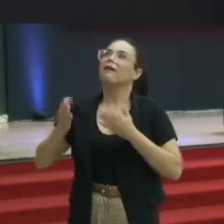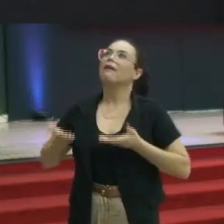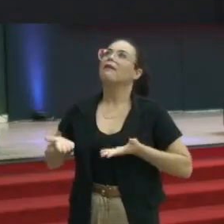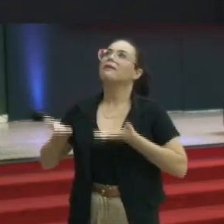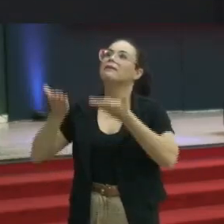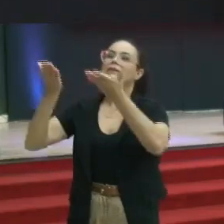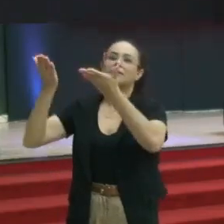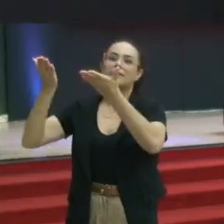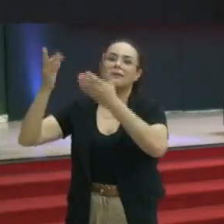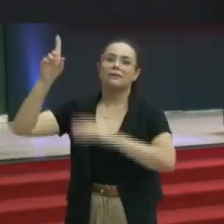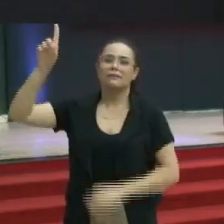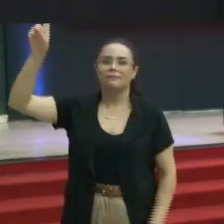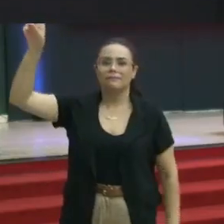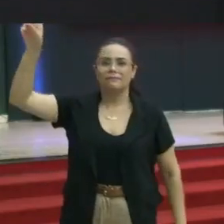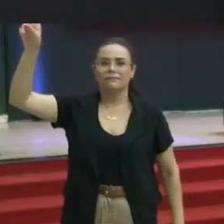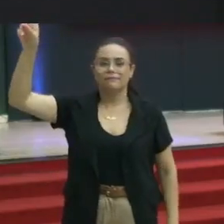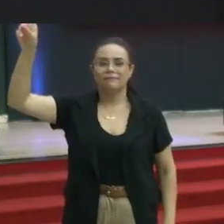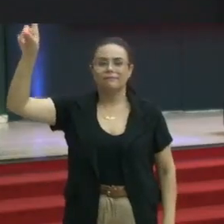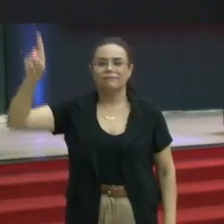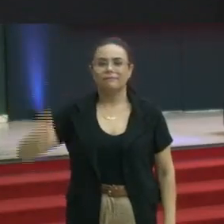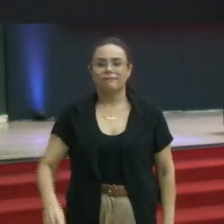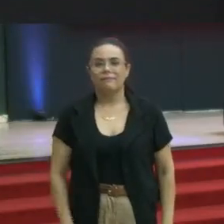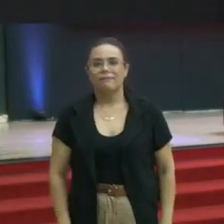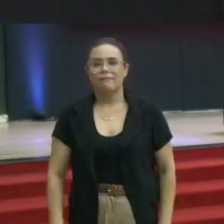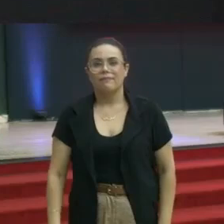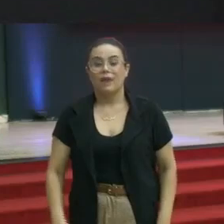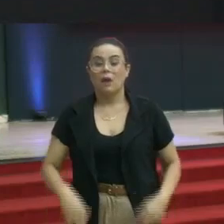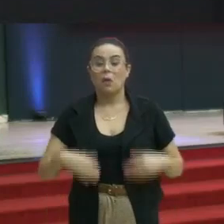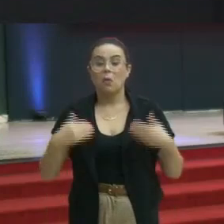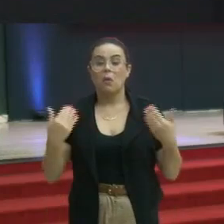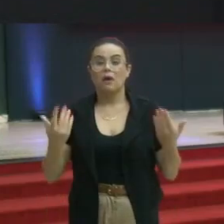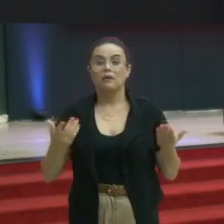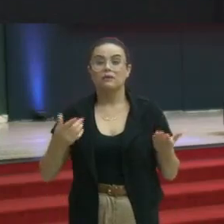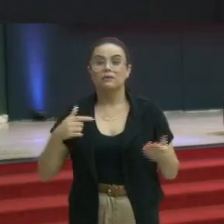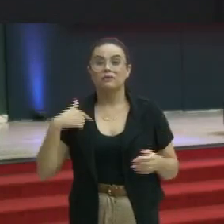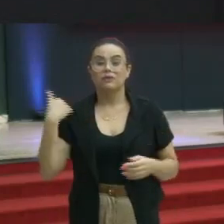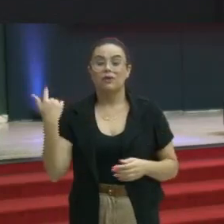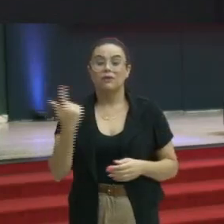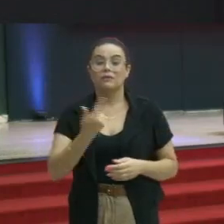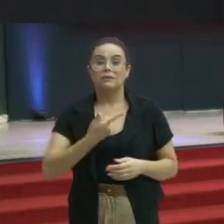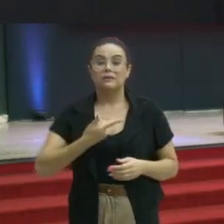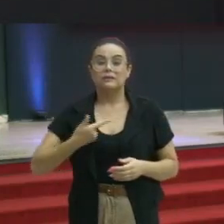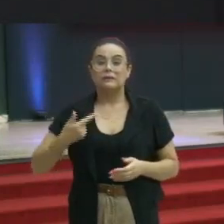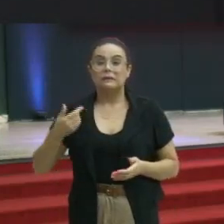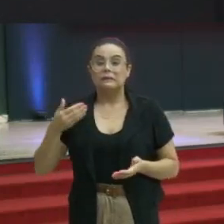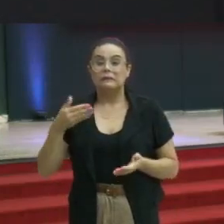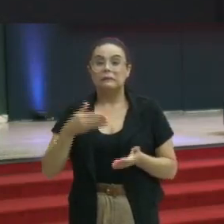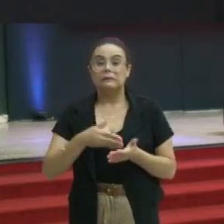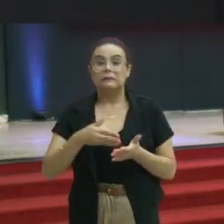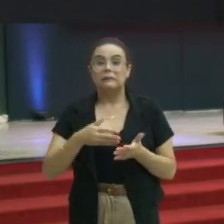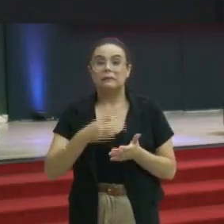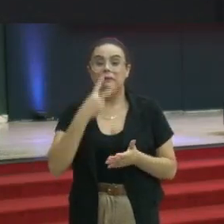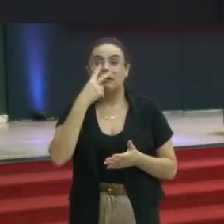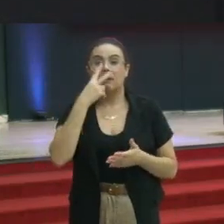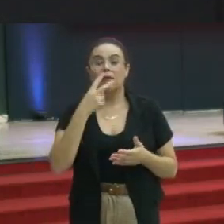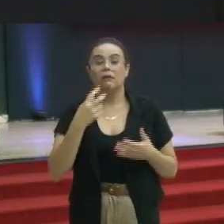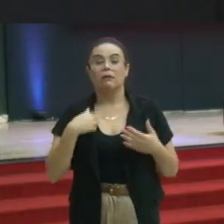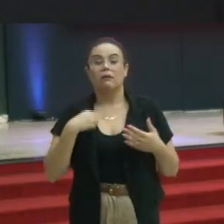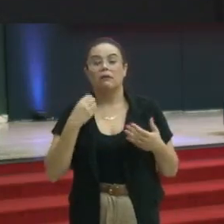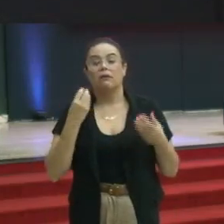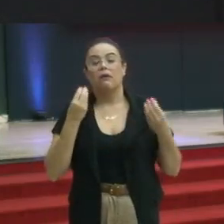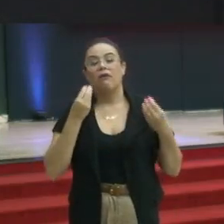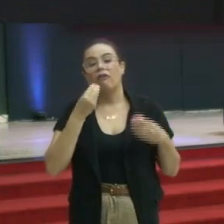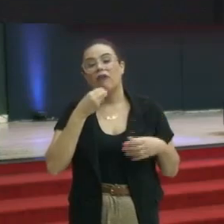queridos, quando nós chegamos ao fim da linha, quando nós entregamos os pontos, quando a gente diz não